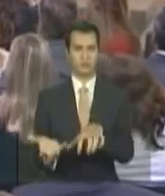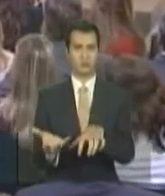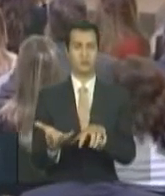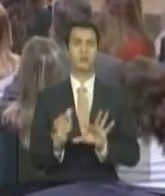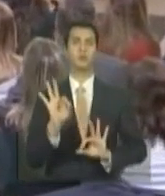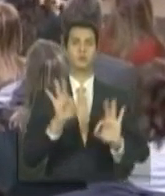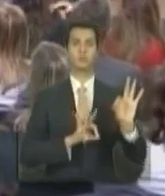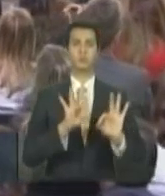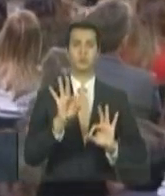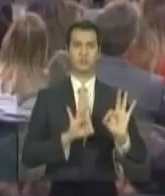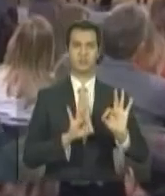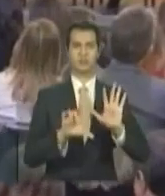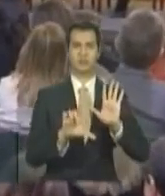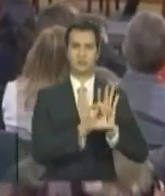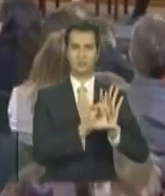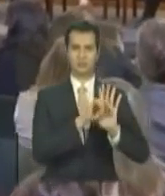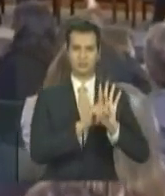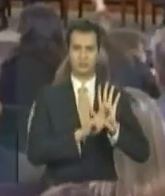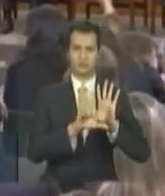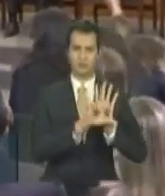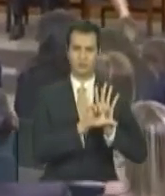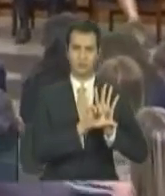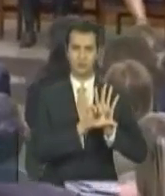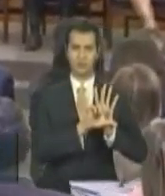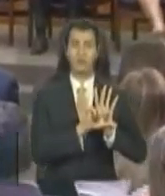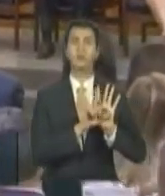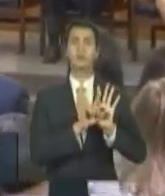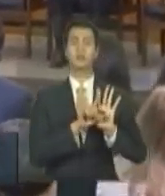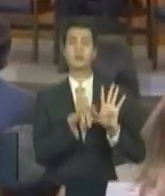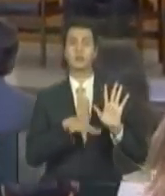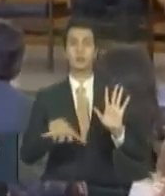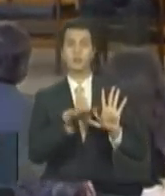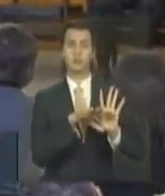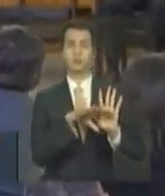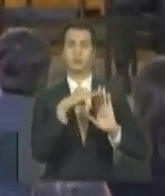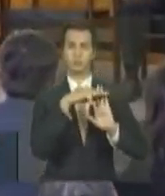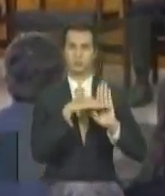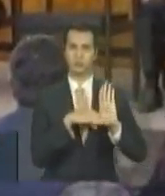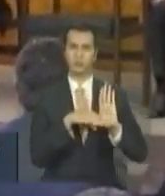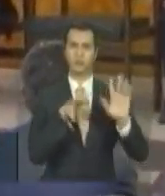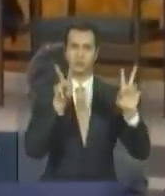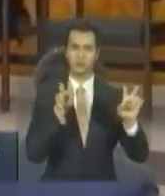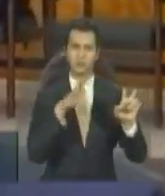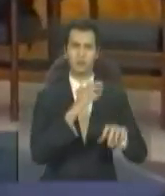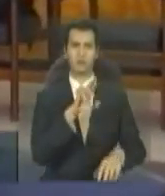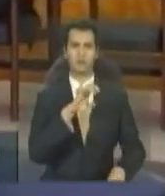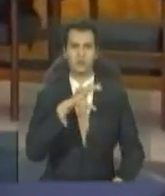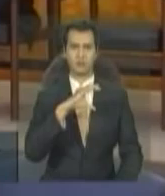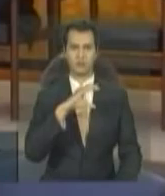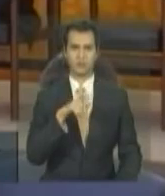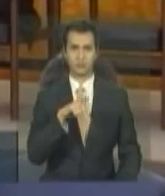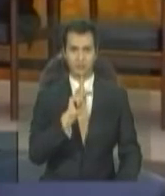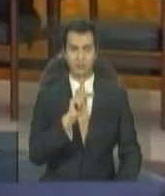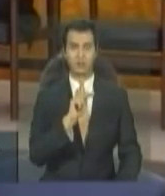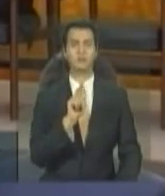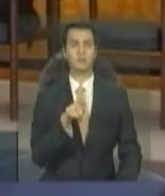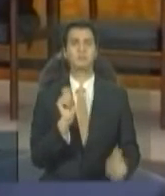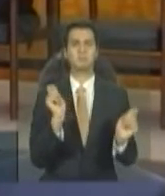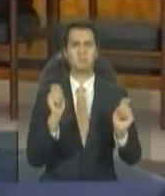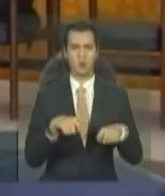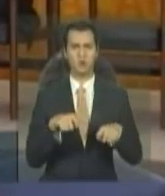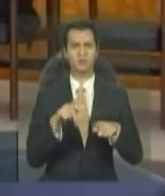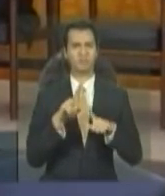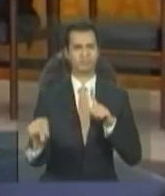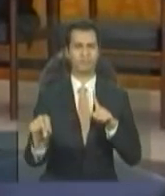seguintes projetos de lei no âmbito do programa CRAC, É Possível Vencer. Projeto de